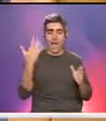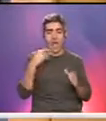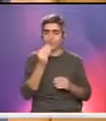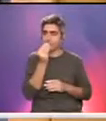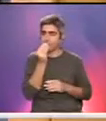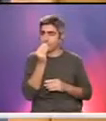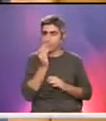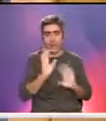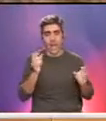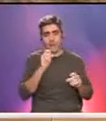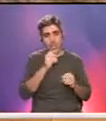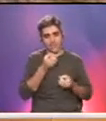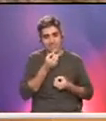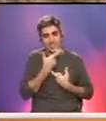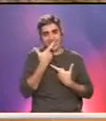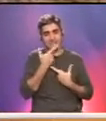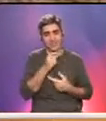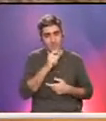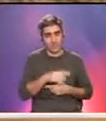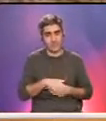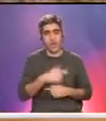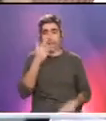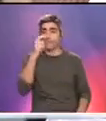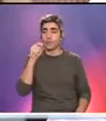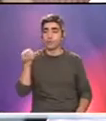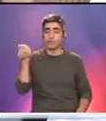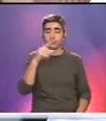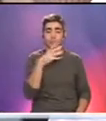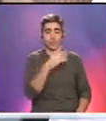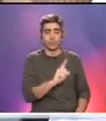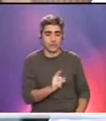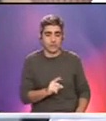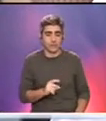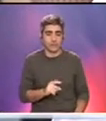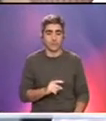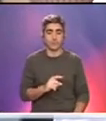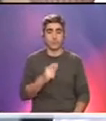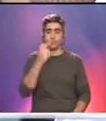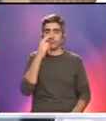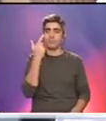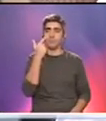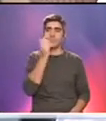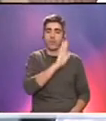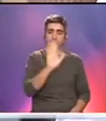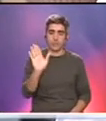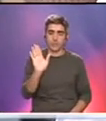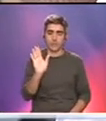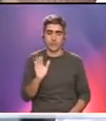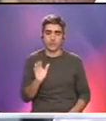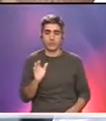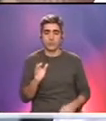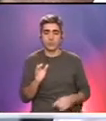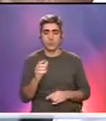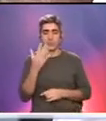lindo! As pessoas não dizem, aí é que está. As pessoas mostram. Mostram o quê? Como é que mostram?